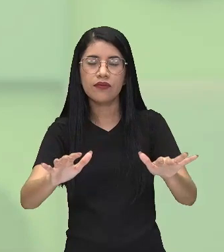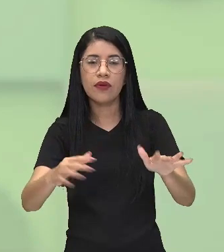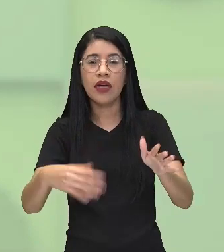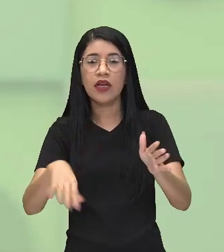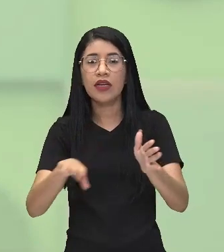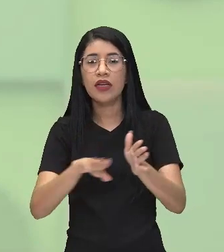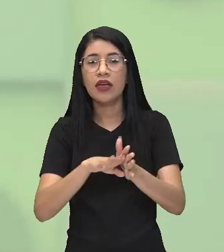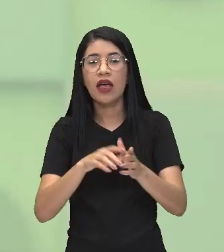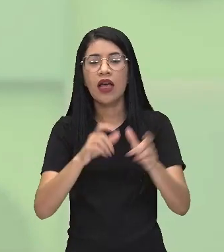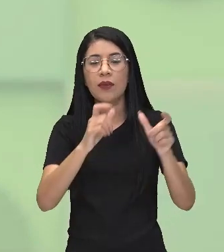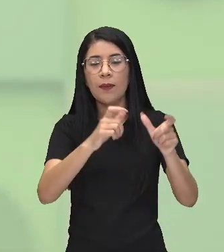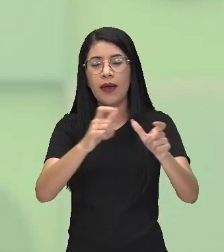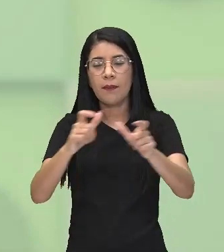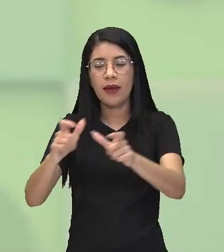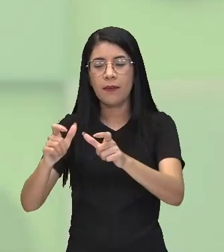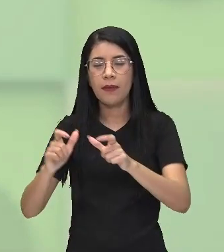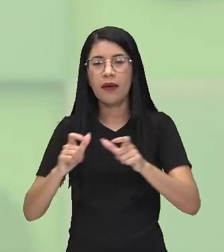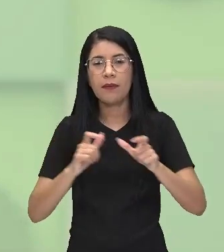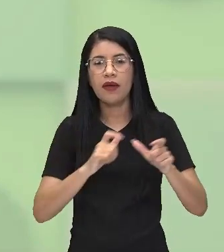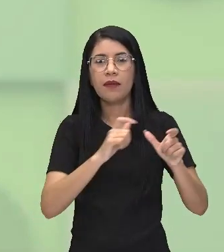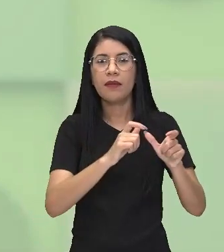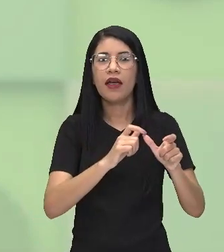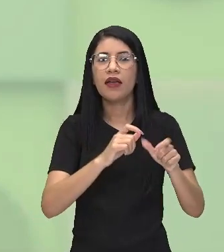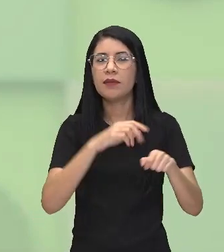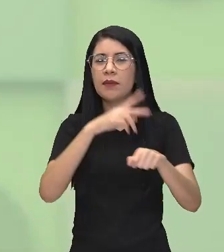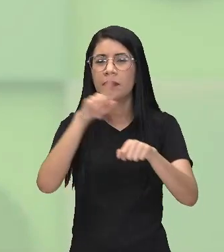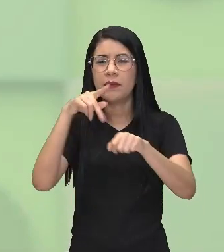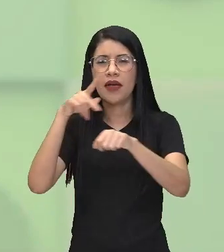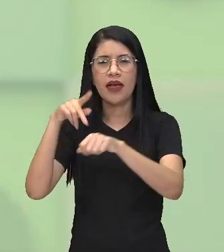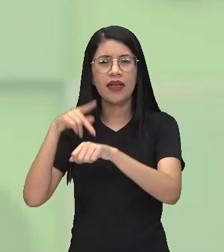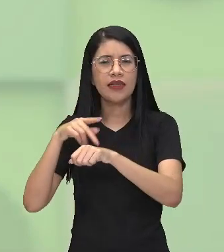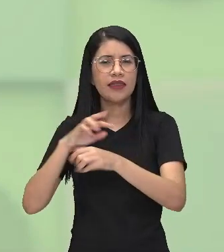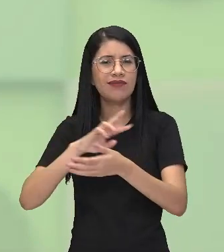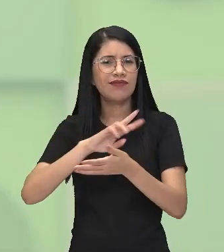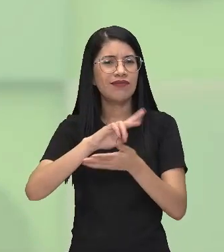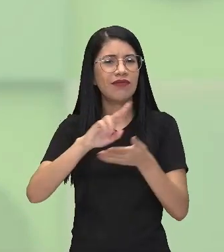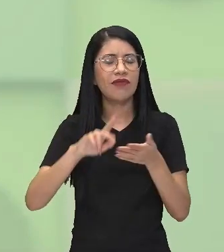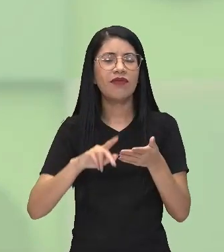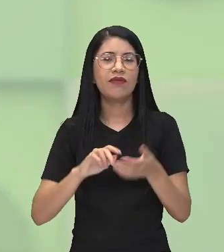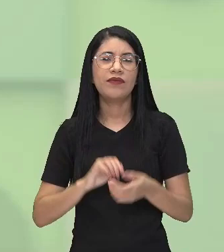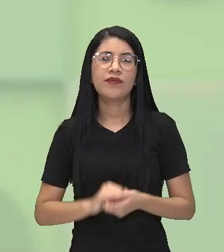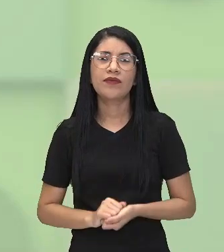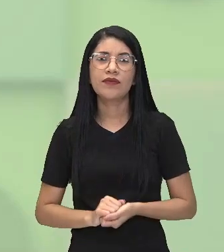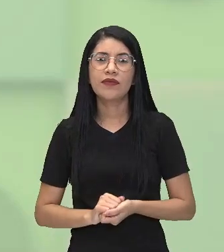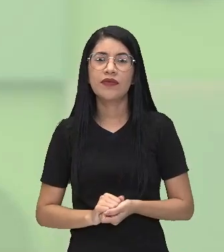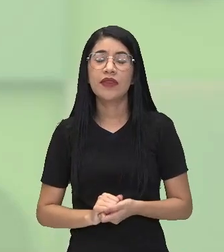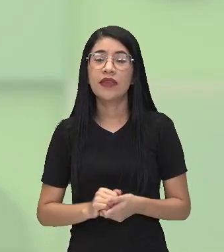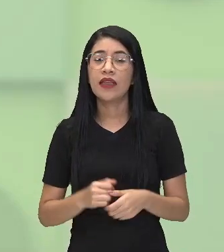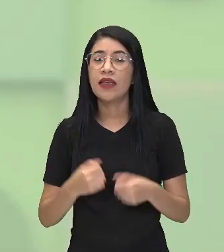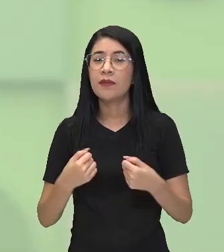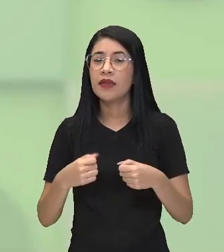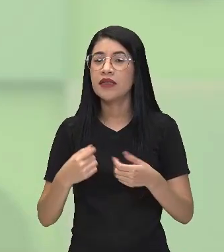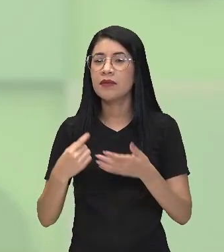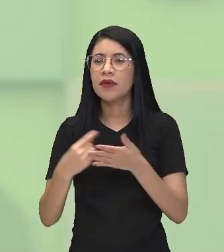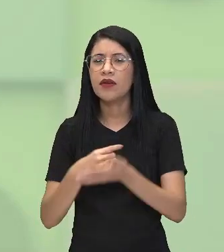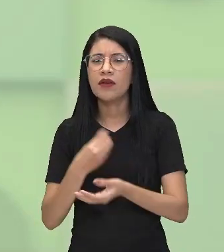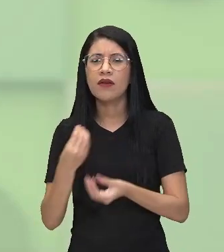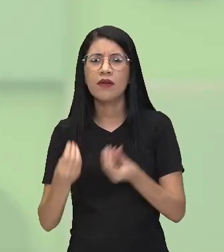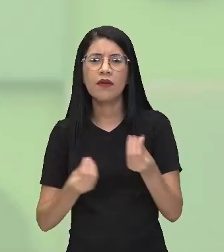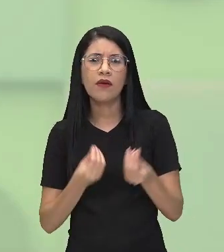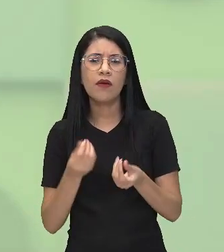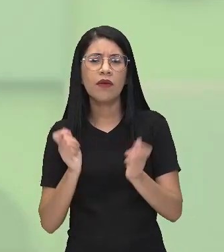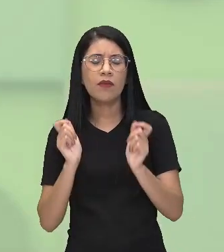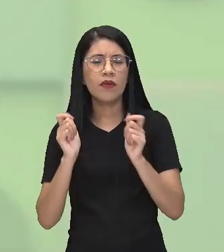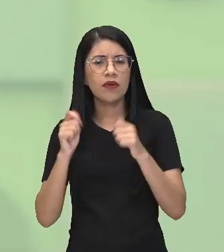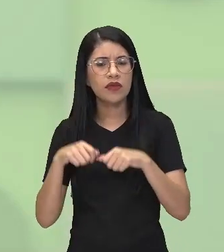outros continentes, né? Pessoas de todo o mundo. E aí nós devemos nos perguntar como é que essas doenças